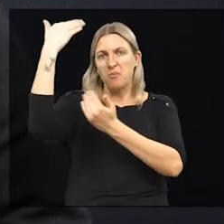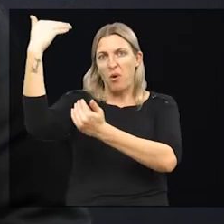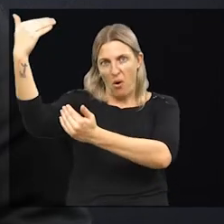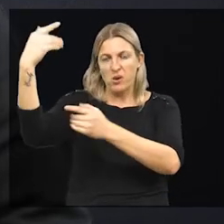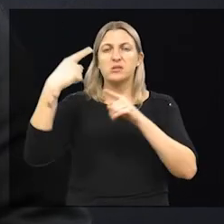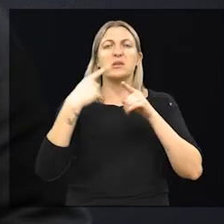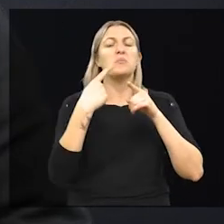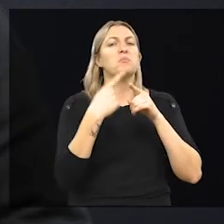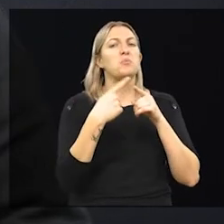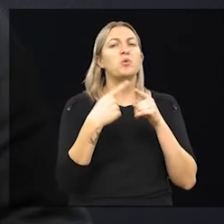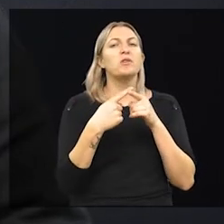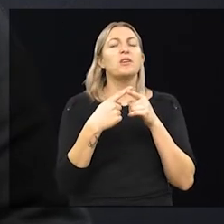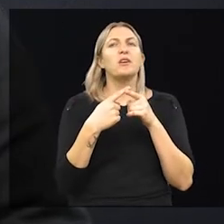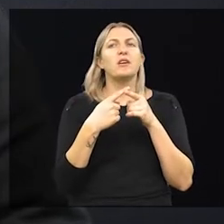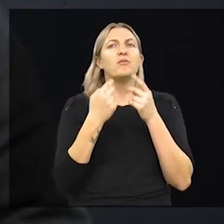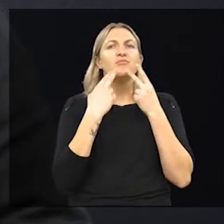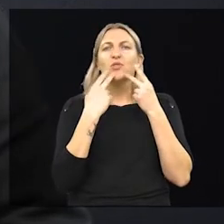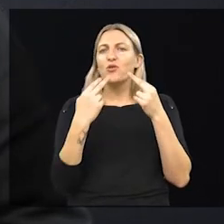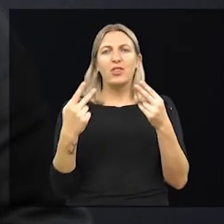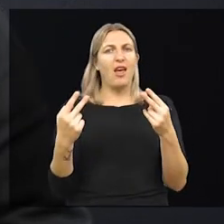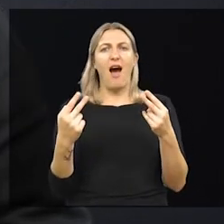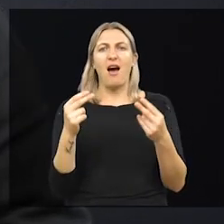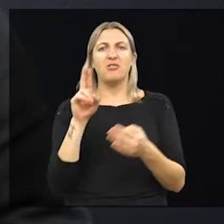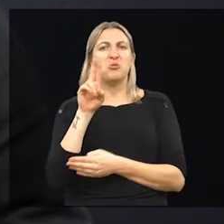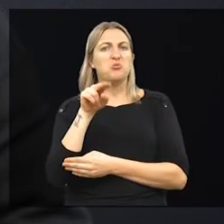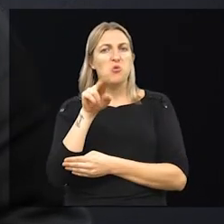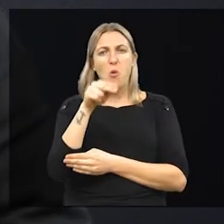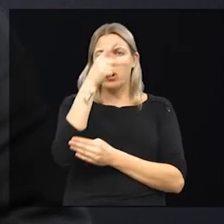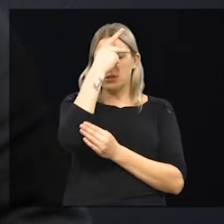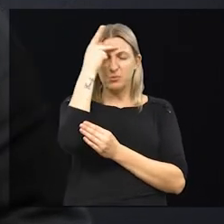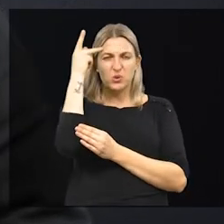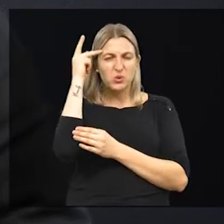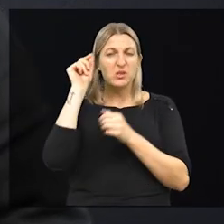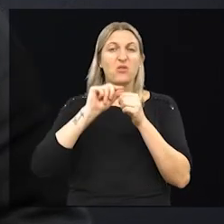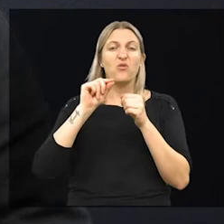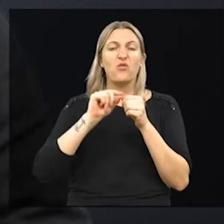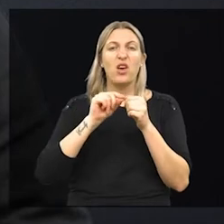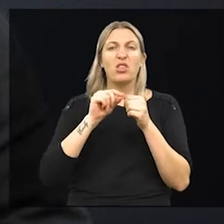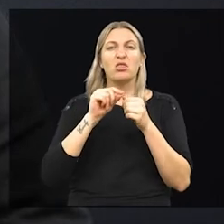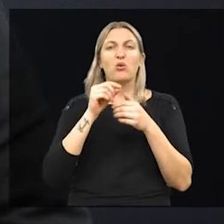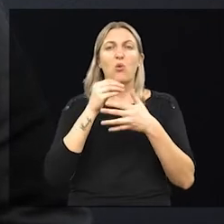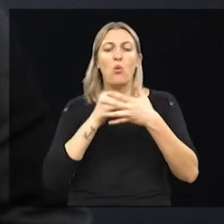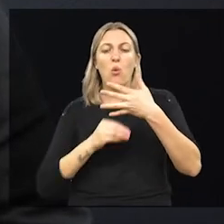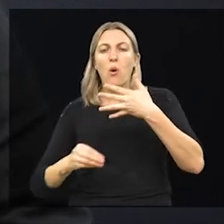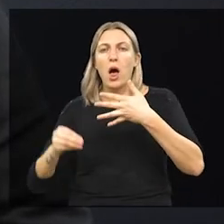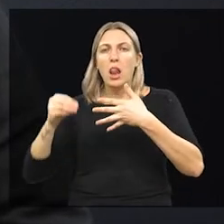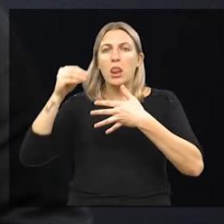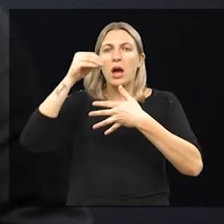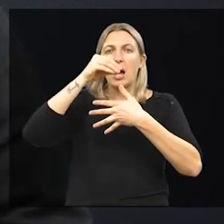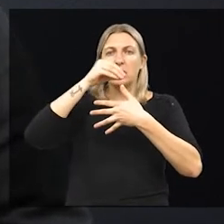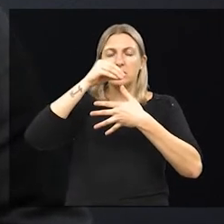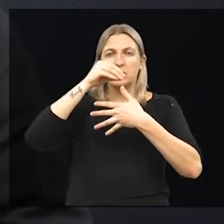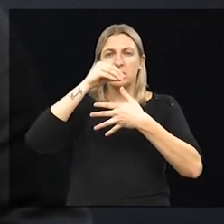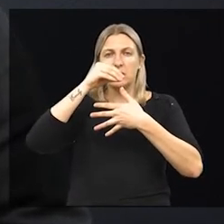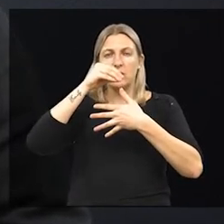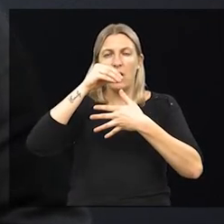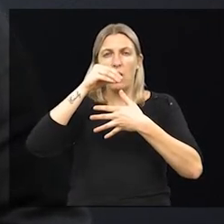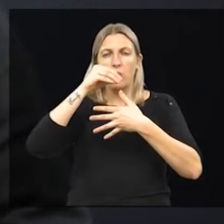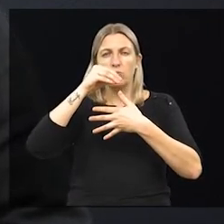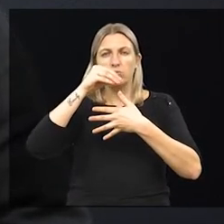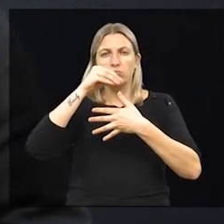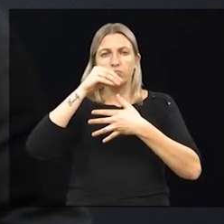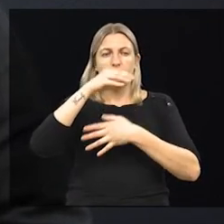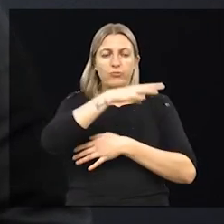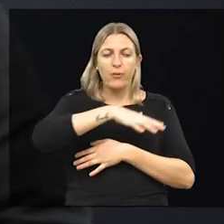menores as quais você poderia tranquilamente utilizar os resíduos das empresas né então teve uma boa aceitação pelo público